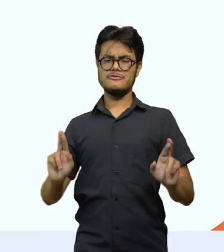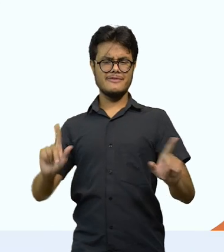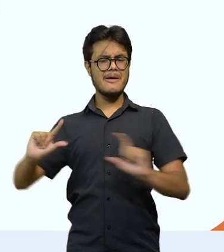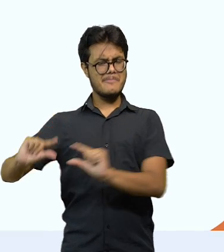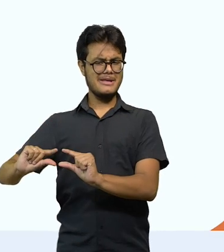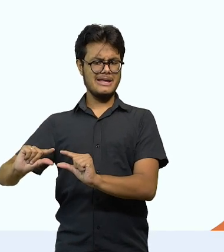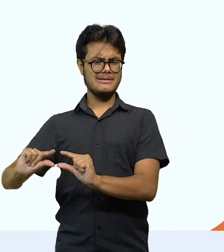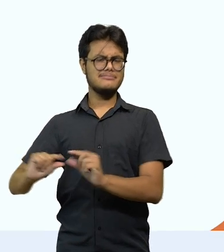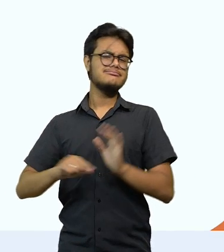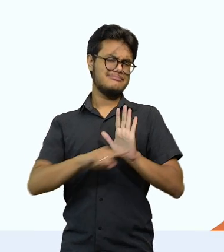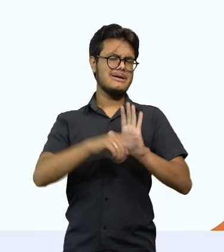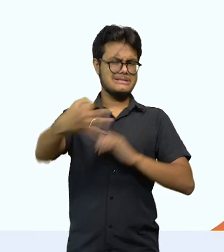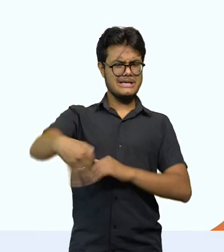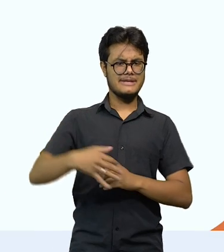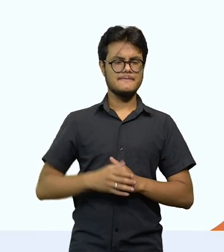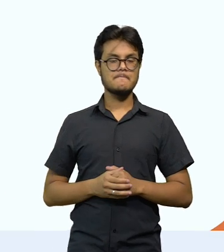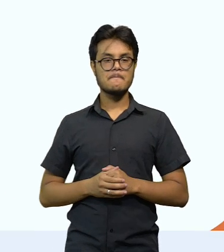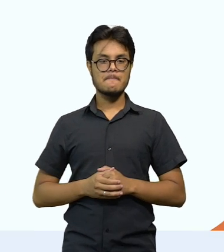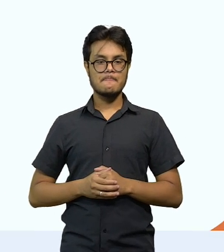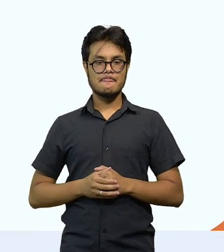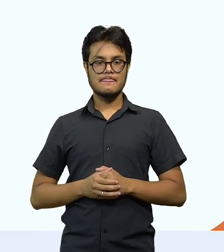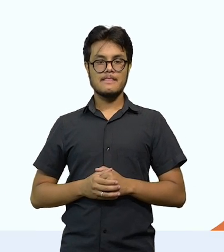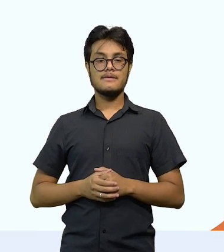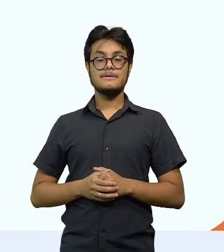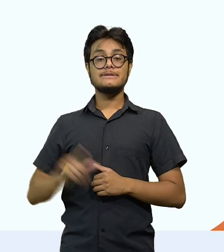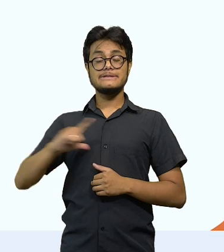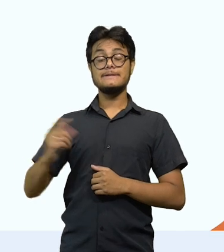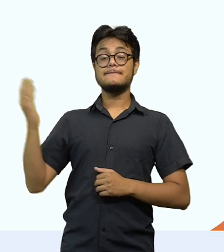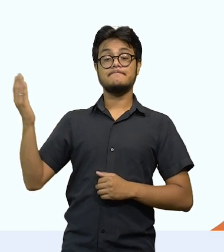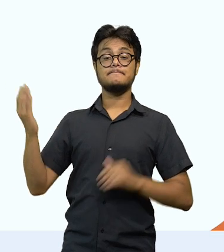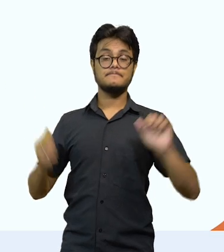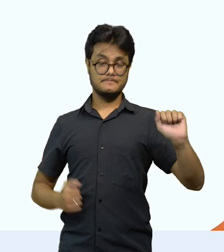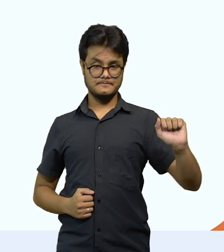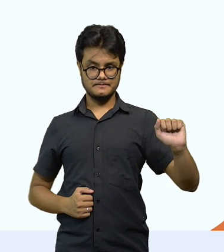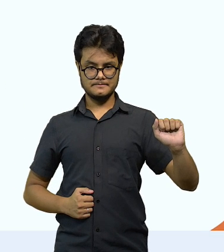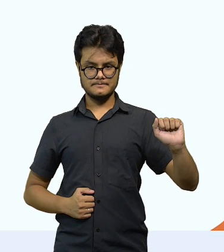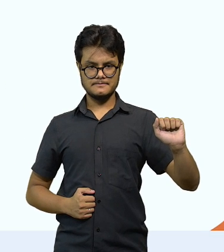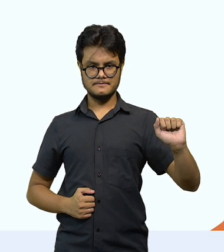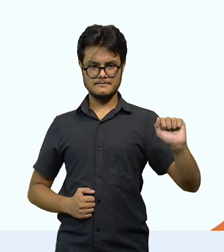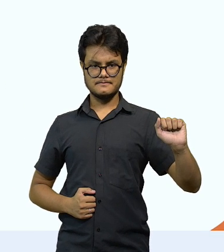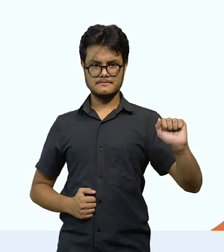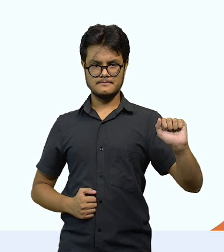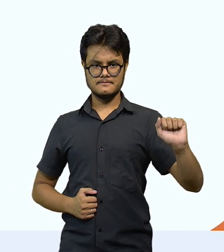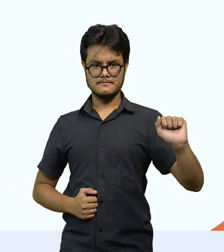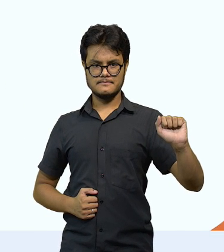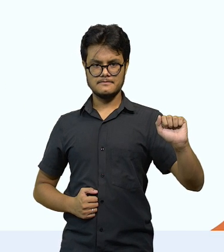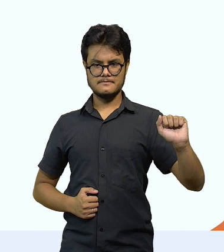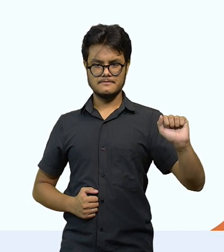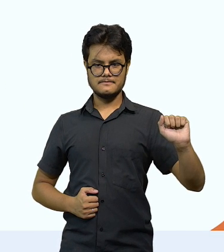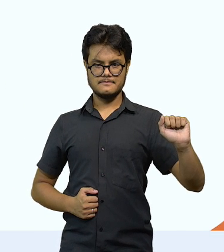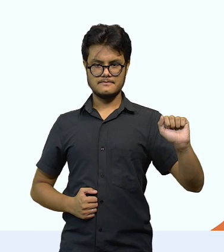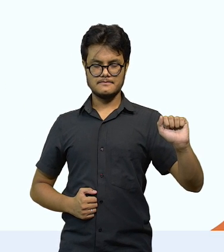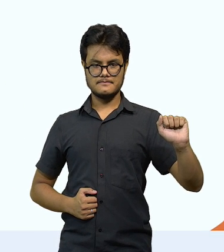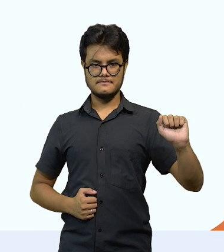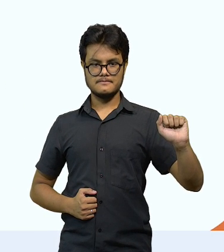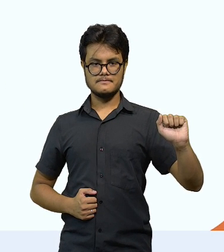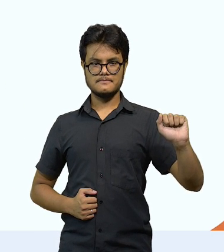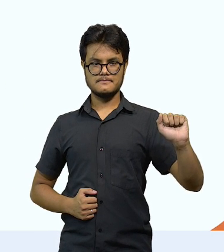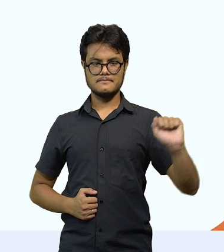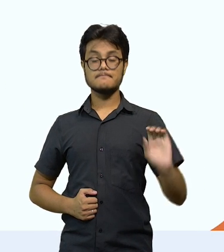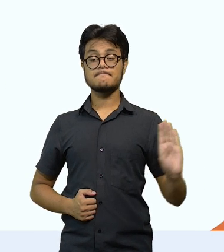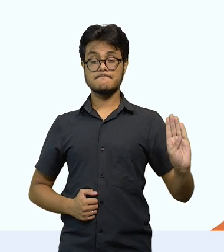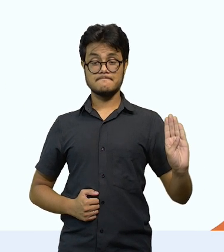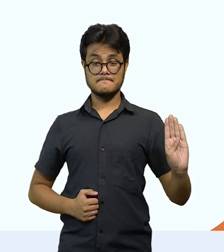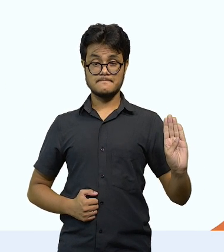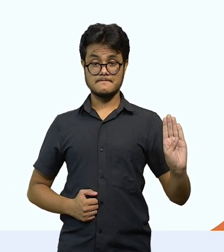está correto. Vamos ver as alternativas. Está correto contido em letra A, 1 apenas,